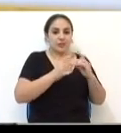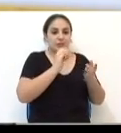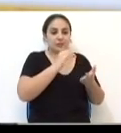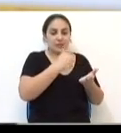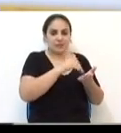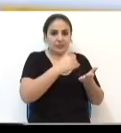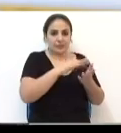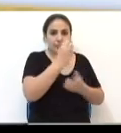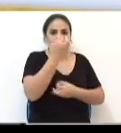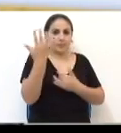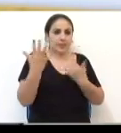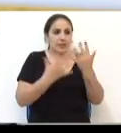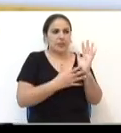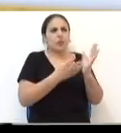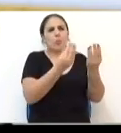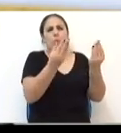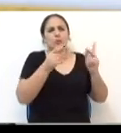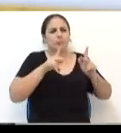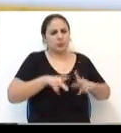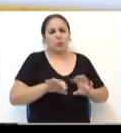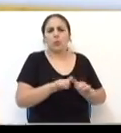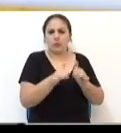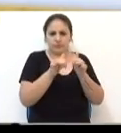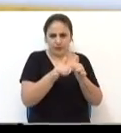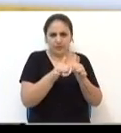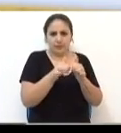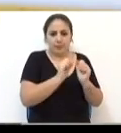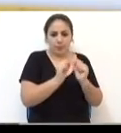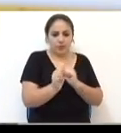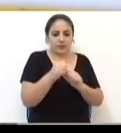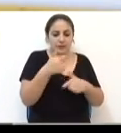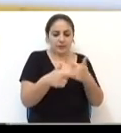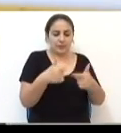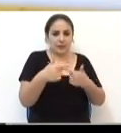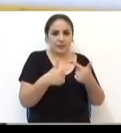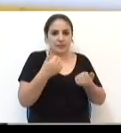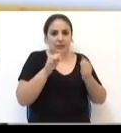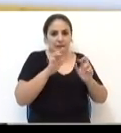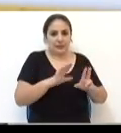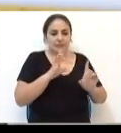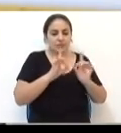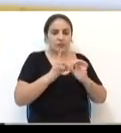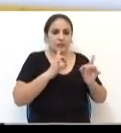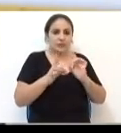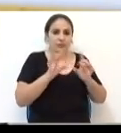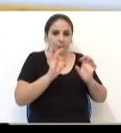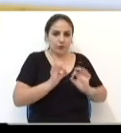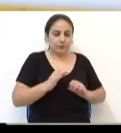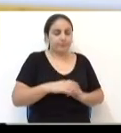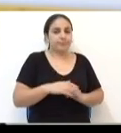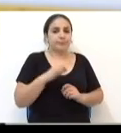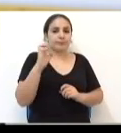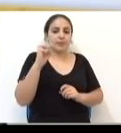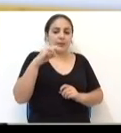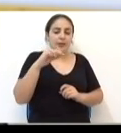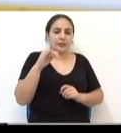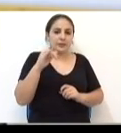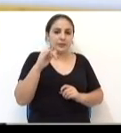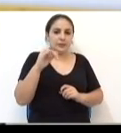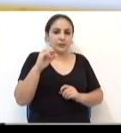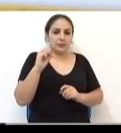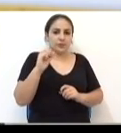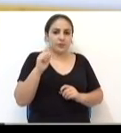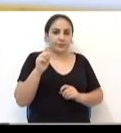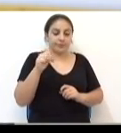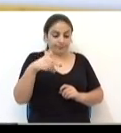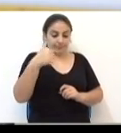do Meio Ambiente. Existiam muitas outras pessoas qualificadas para coordenar esse projeto. E o Enilson achou